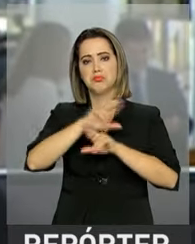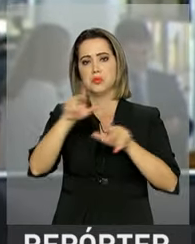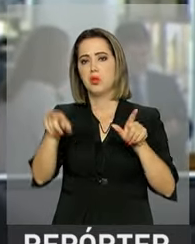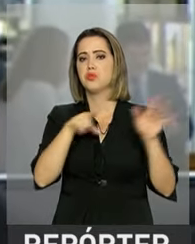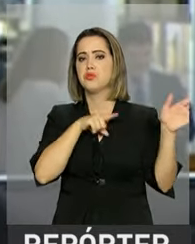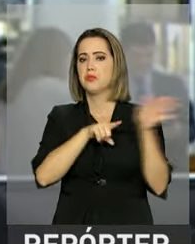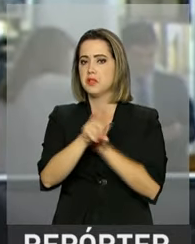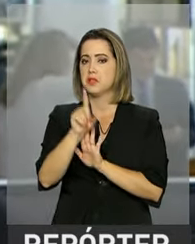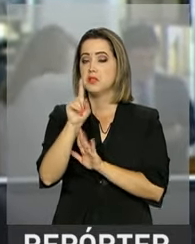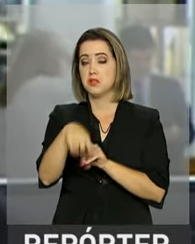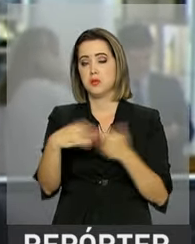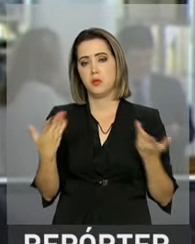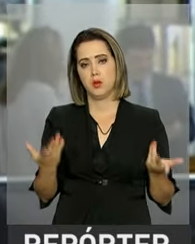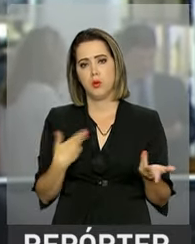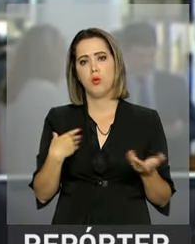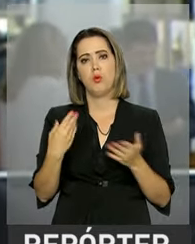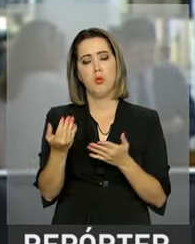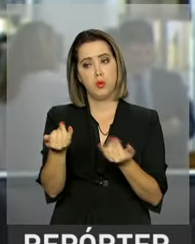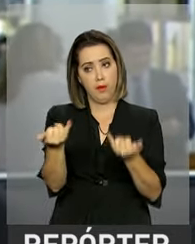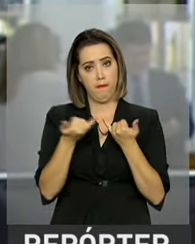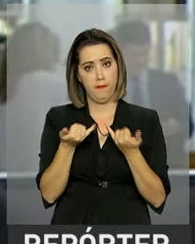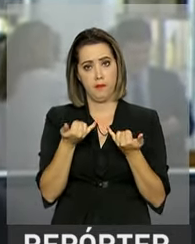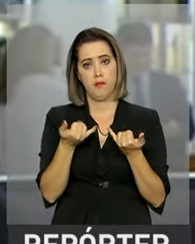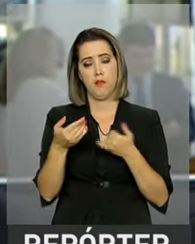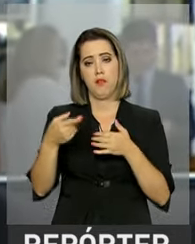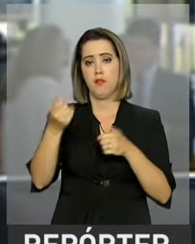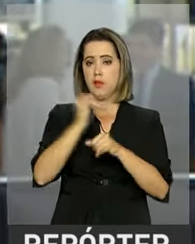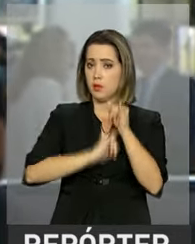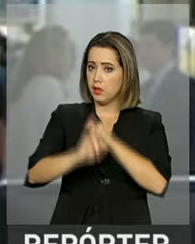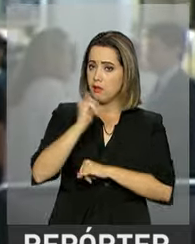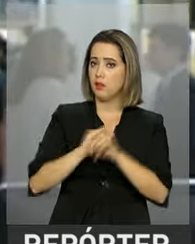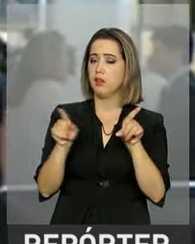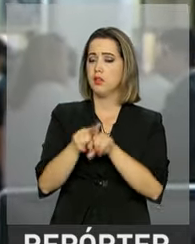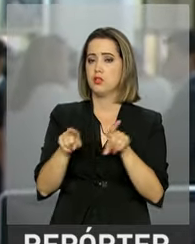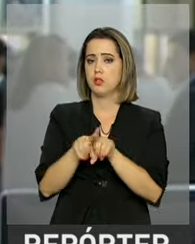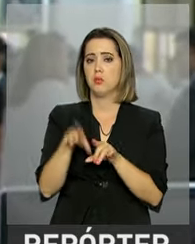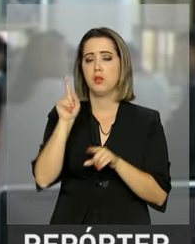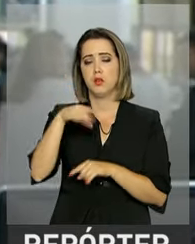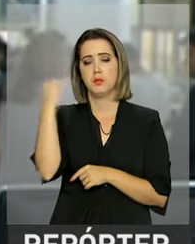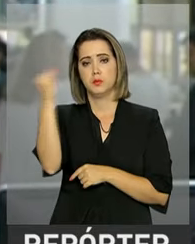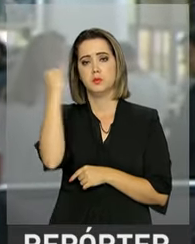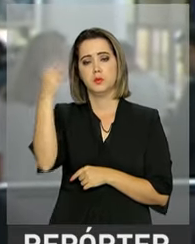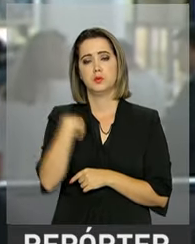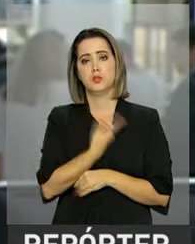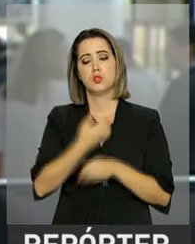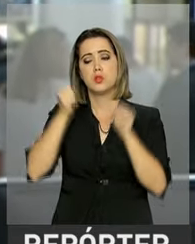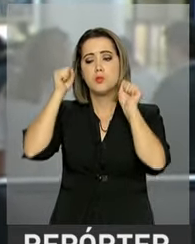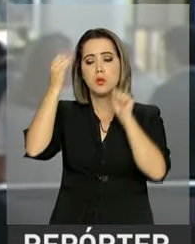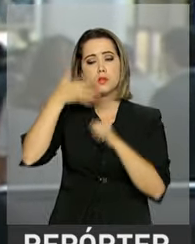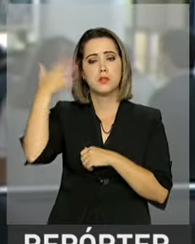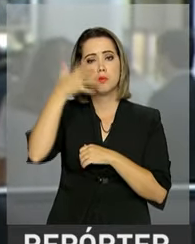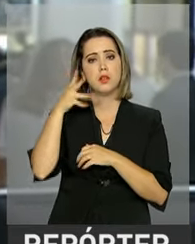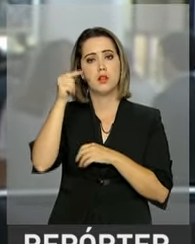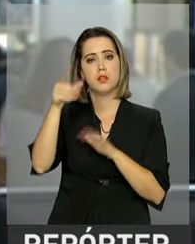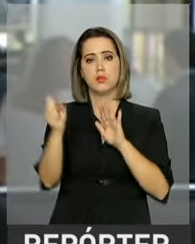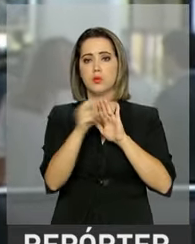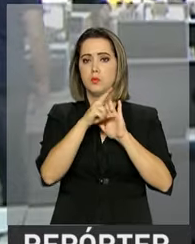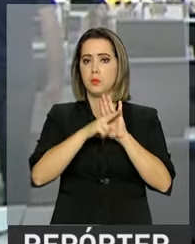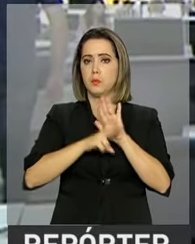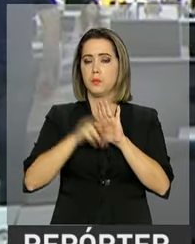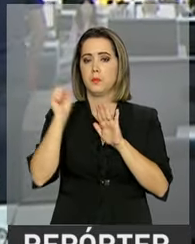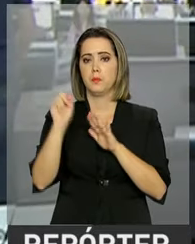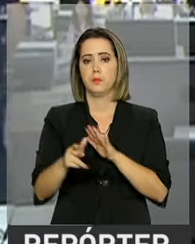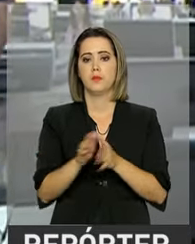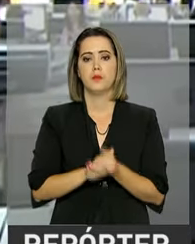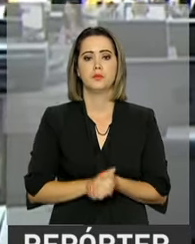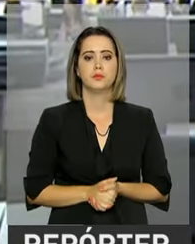perguntas inclusive perguntas vindo por internet então é muito interessante para que a gente possa esclarecer os principais pontos da reforma pra sociedade como um todo